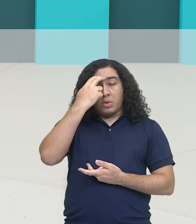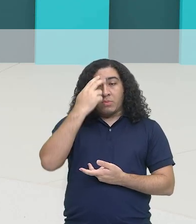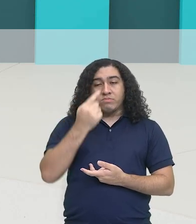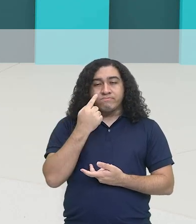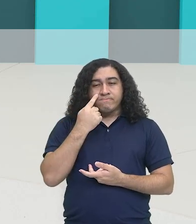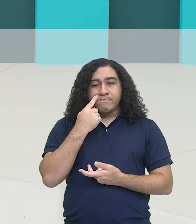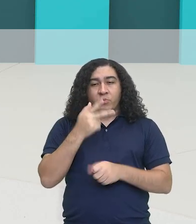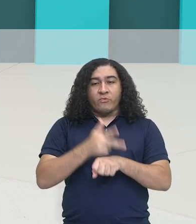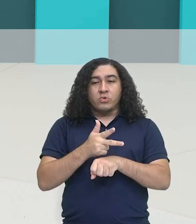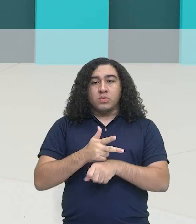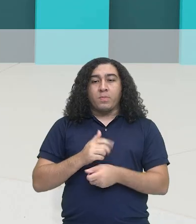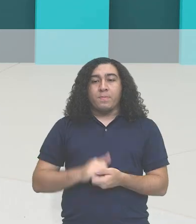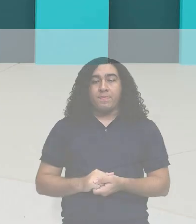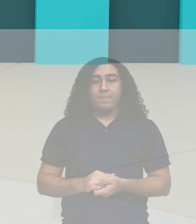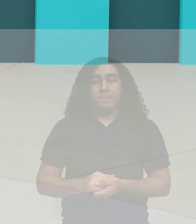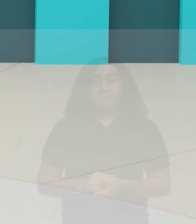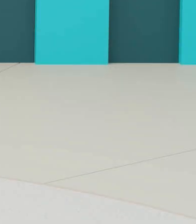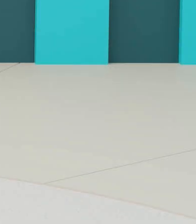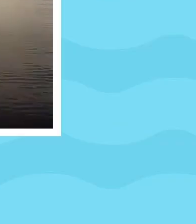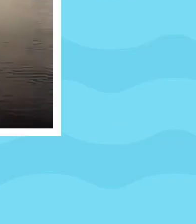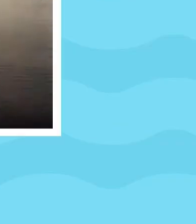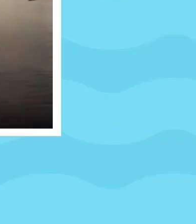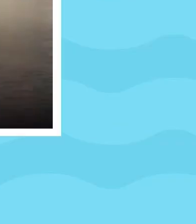danças. Fiquem então com o vídeo.